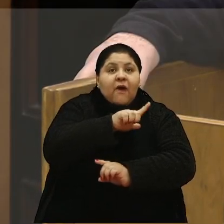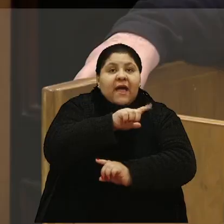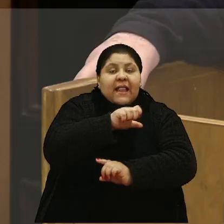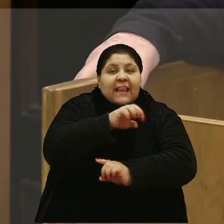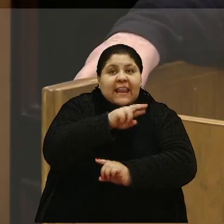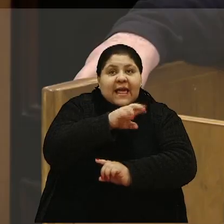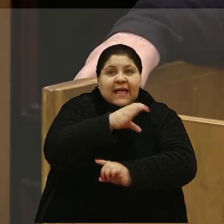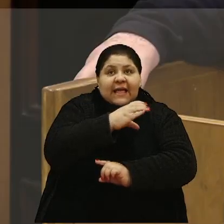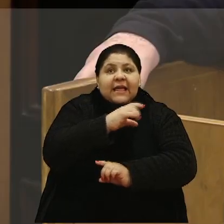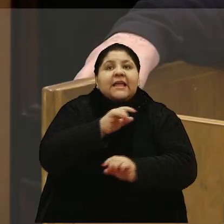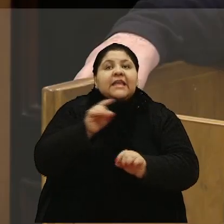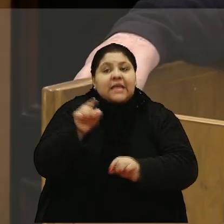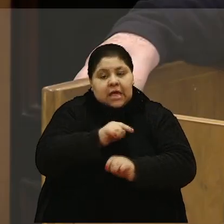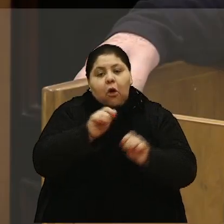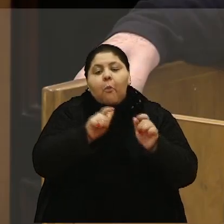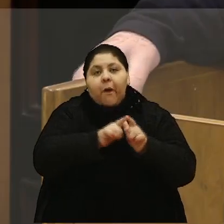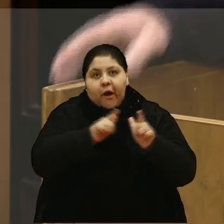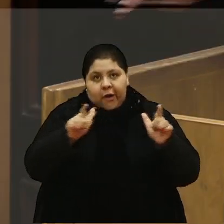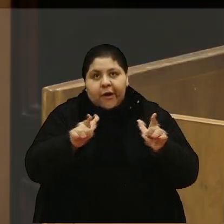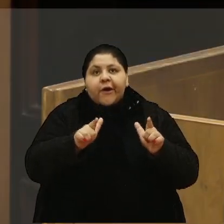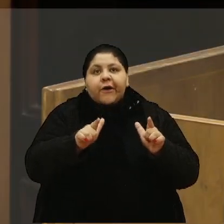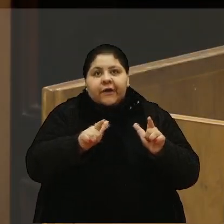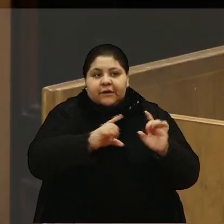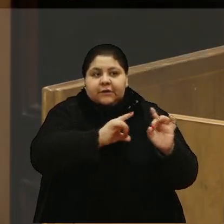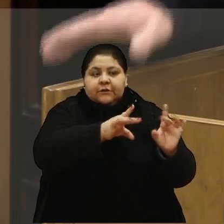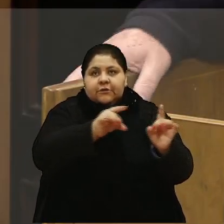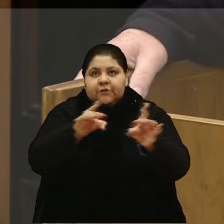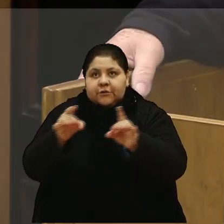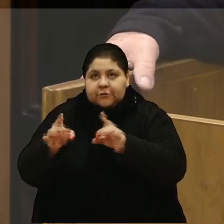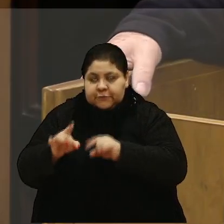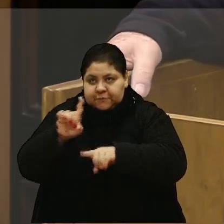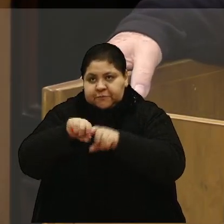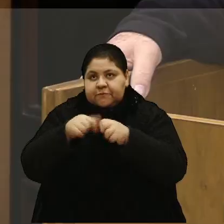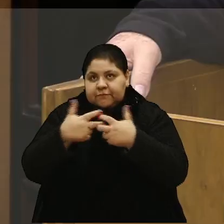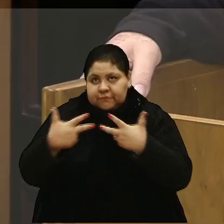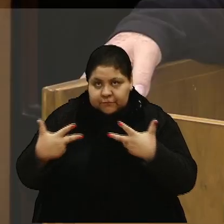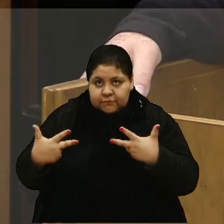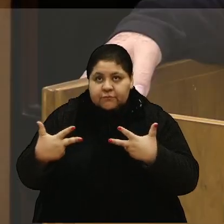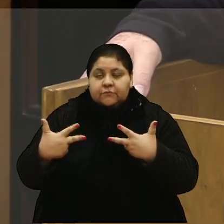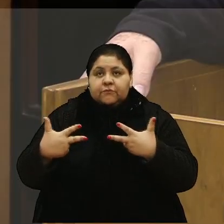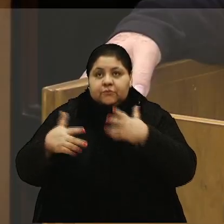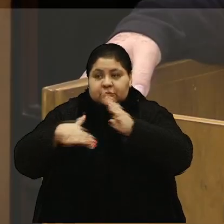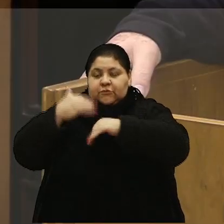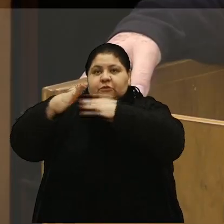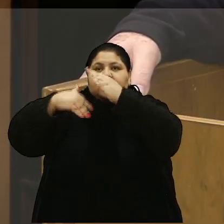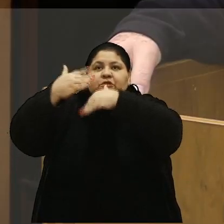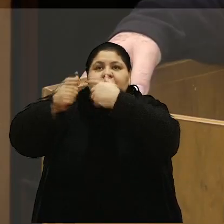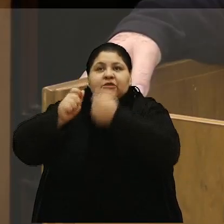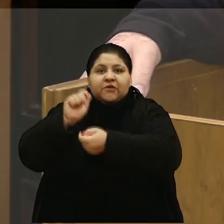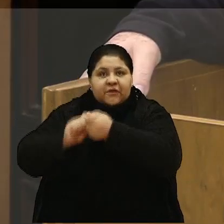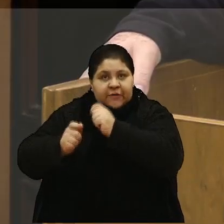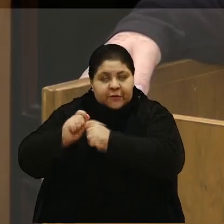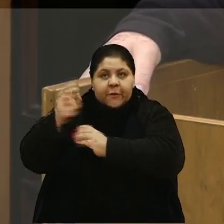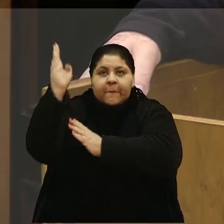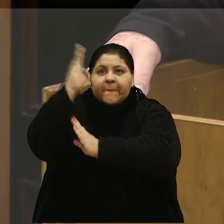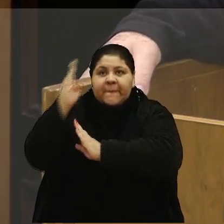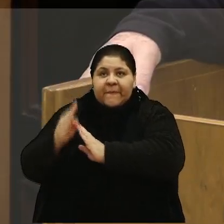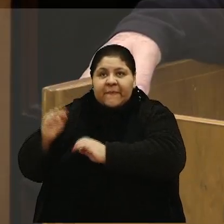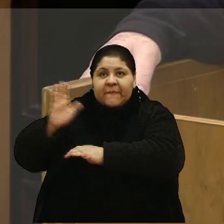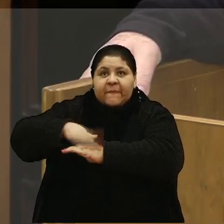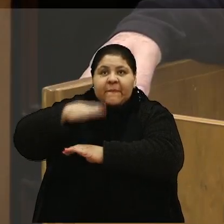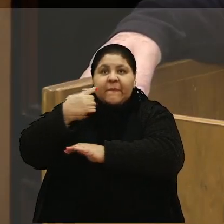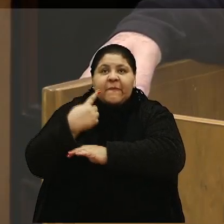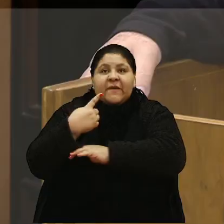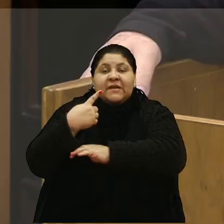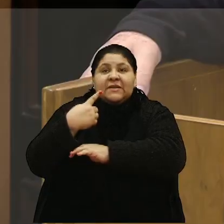que é uma grande fornecedora de insumos, né, para o desenvolvimento da indústria aérea brasileira, mais de 10